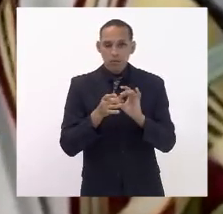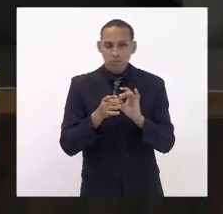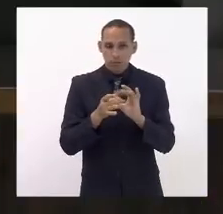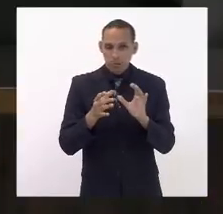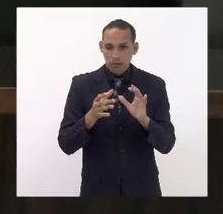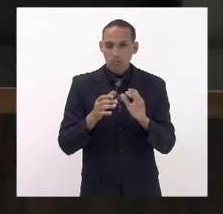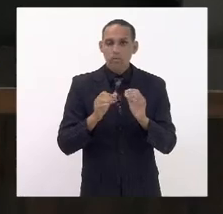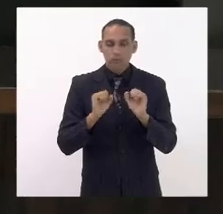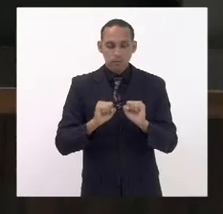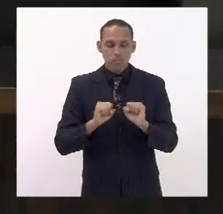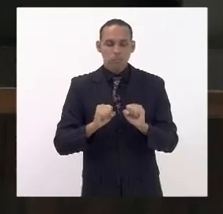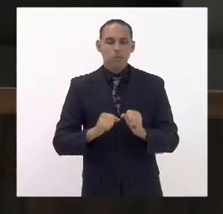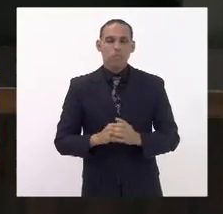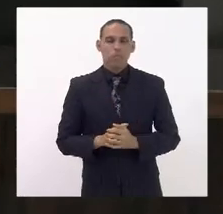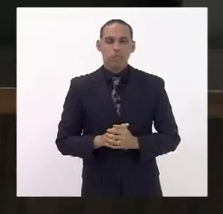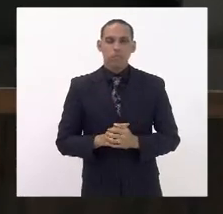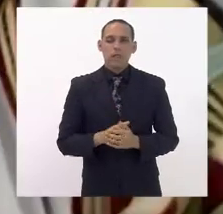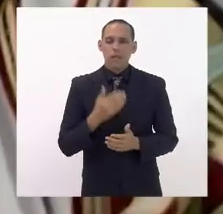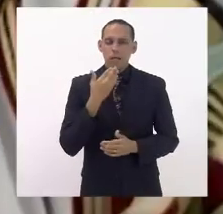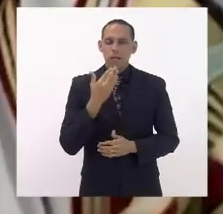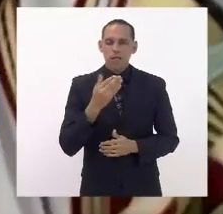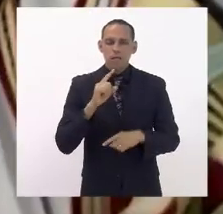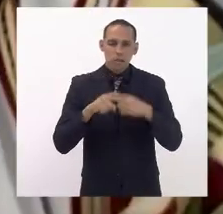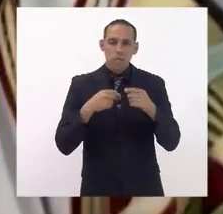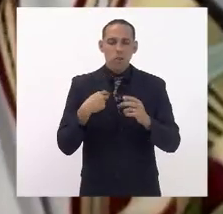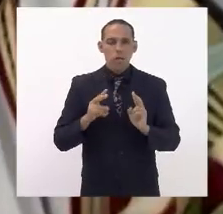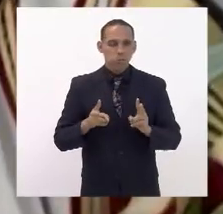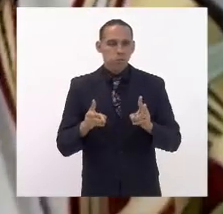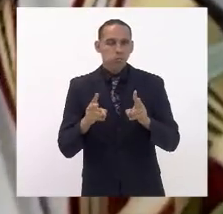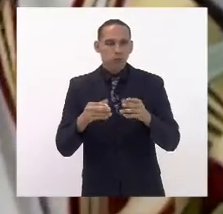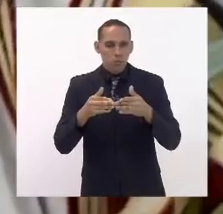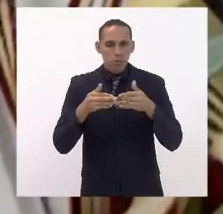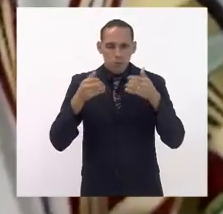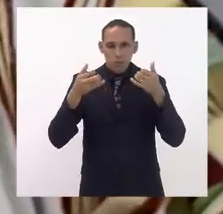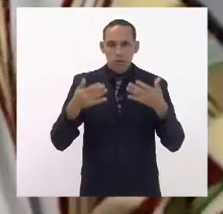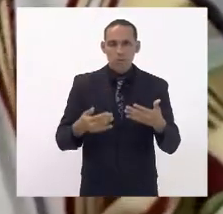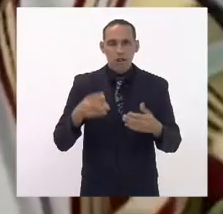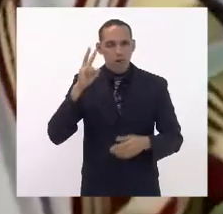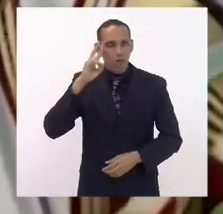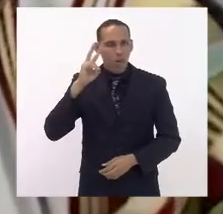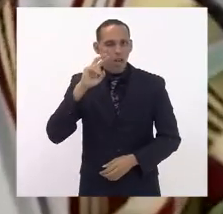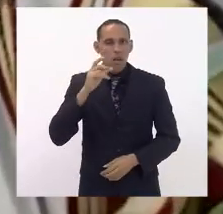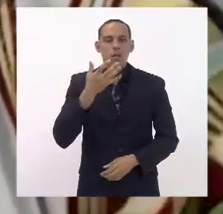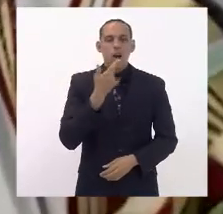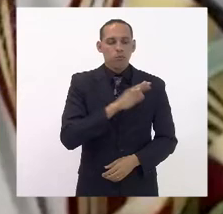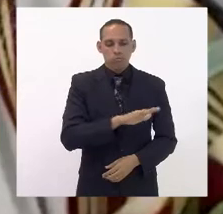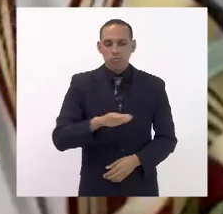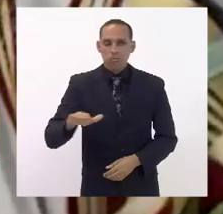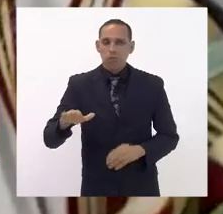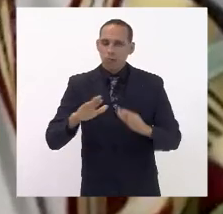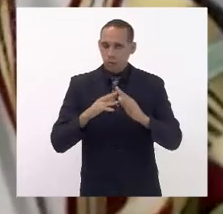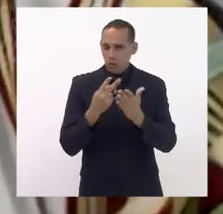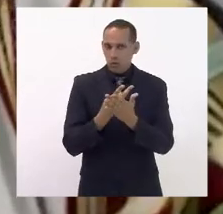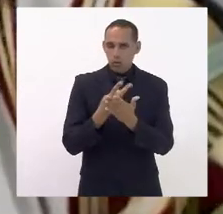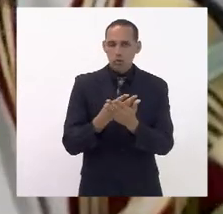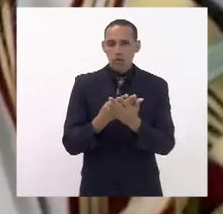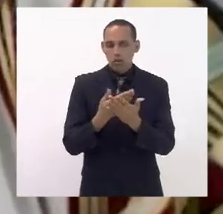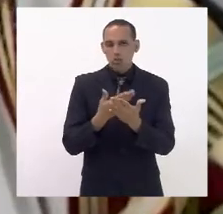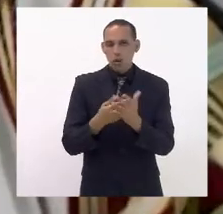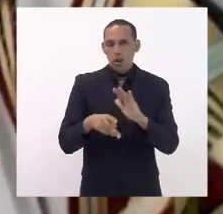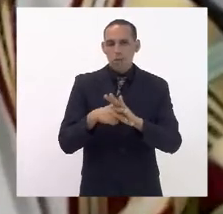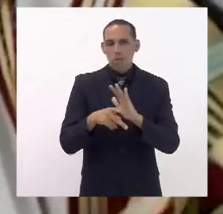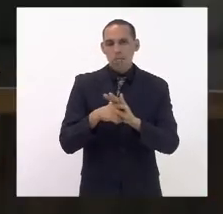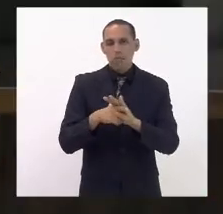Ok. Listar, depois eu continuo com o meu pela ordem, em memória das crianças da Taça de Silveira, das 12 crianças. Eu